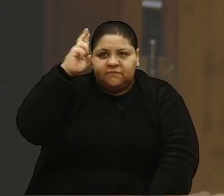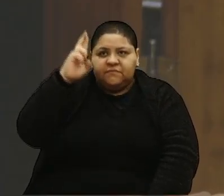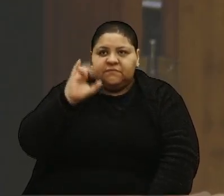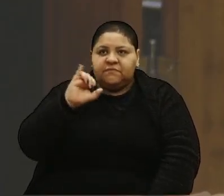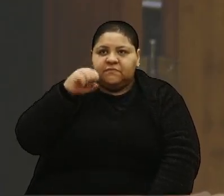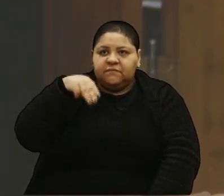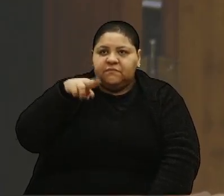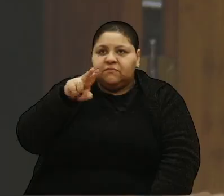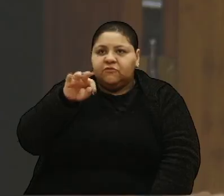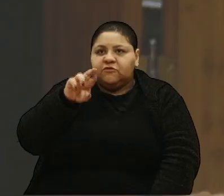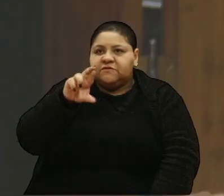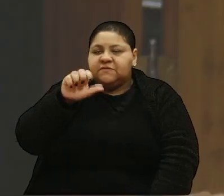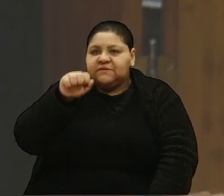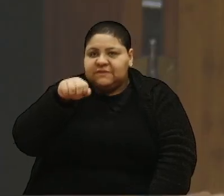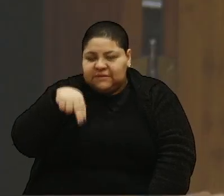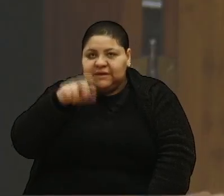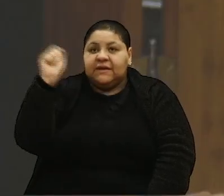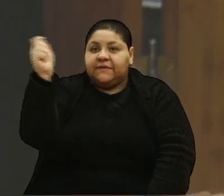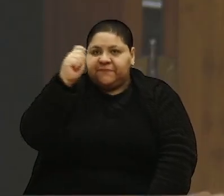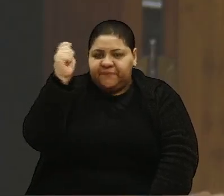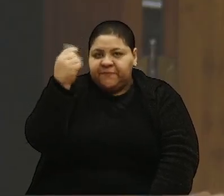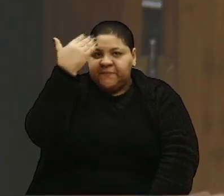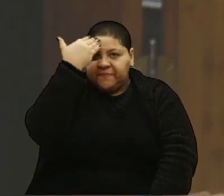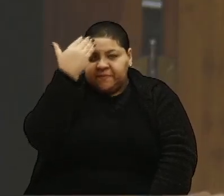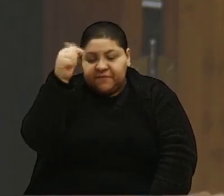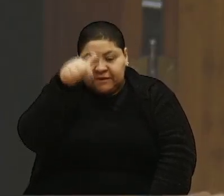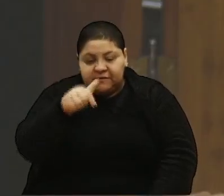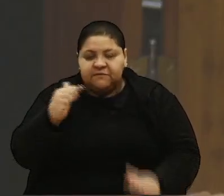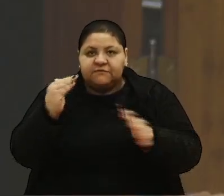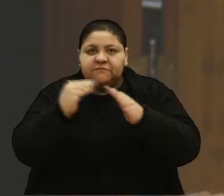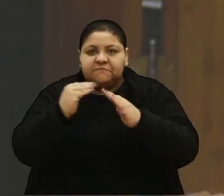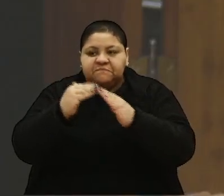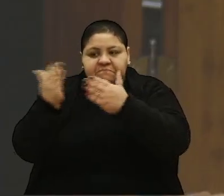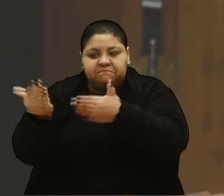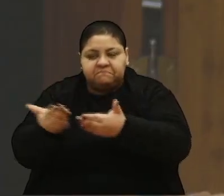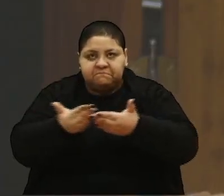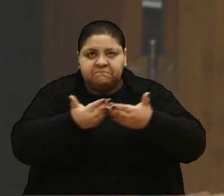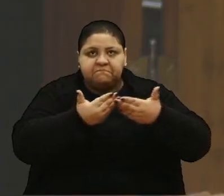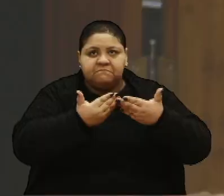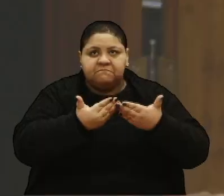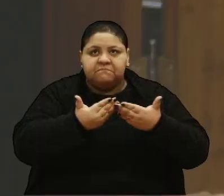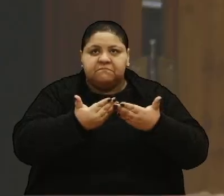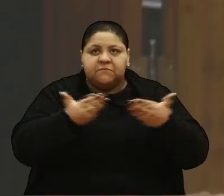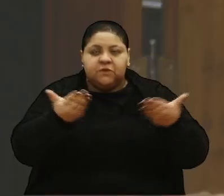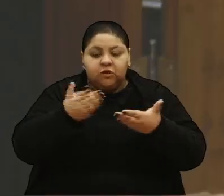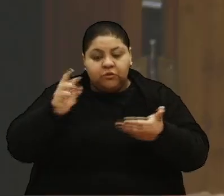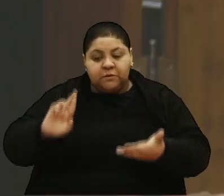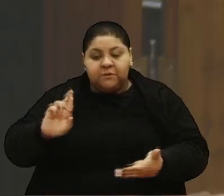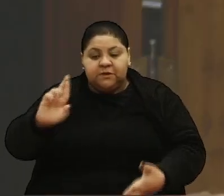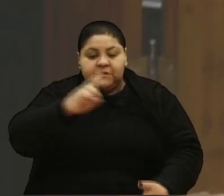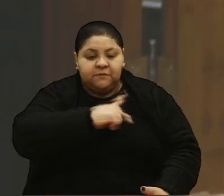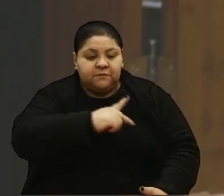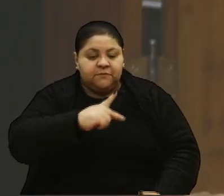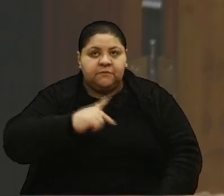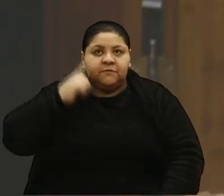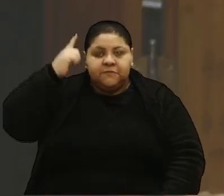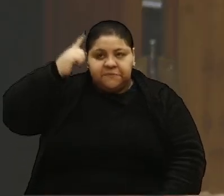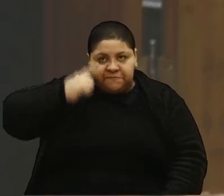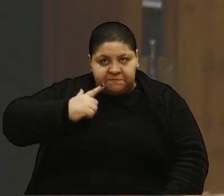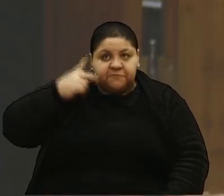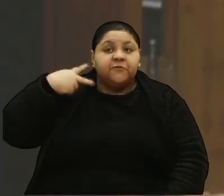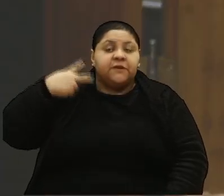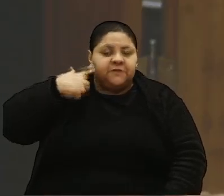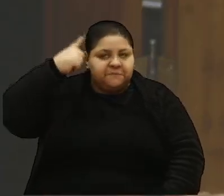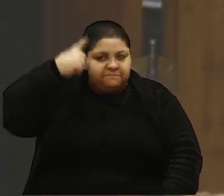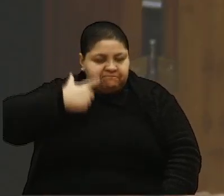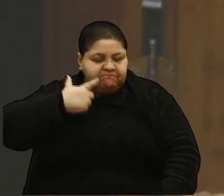Imutran RS. Agradeço a esta casa que me recebe, na pessoa do presidente e vereador Lucas